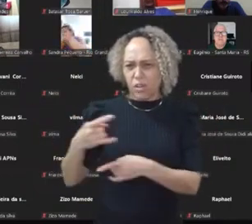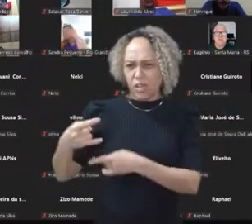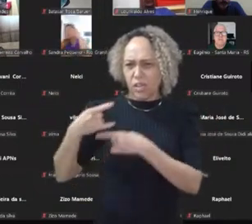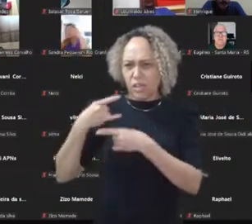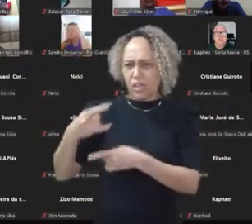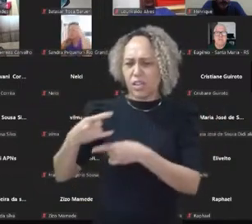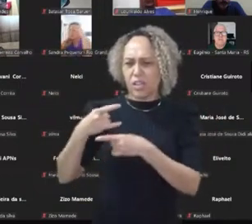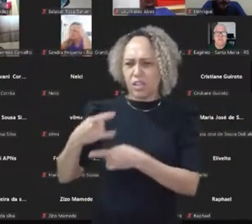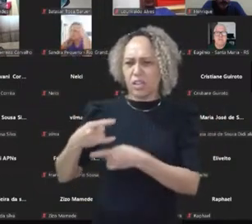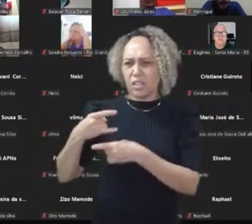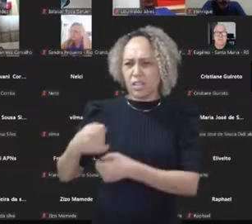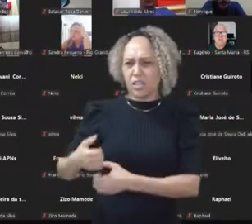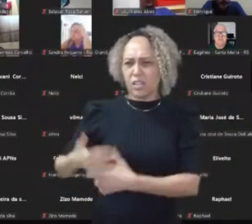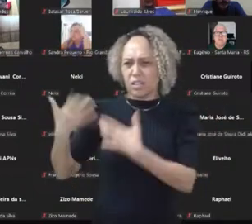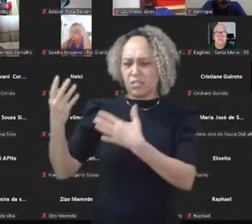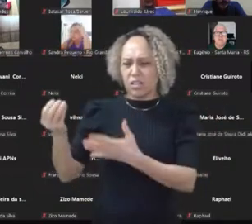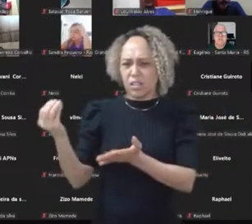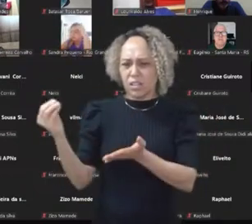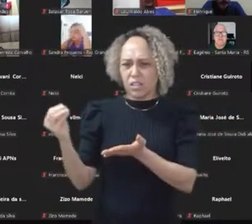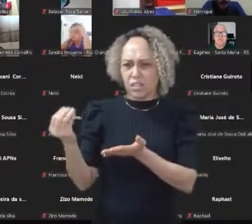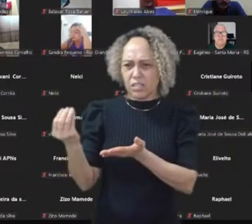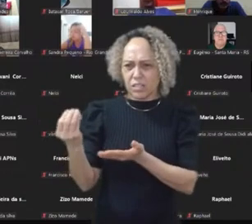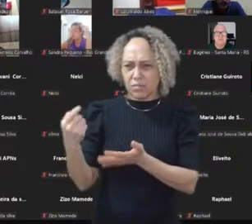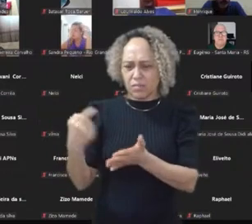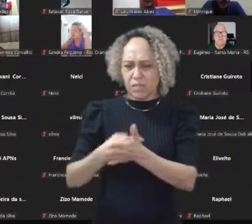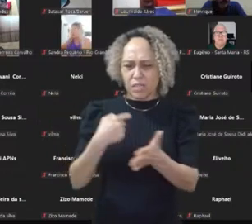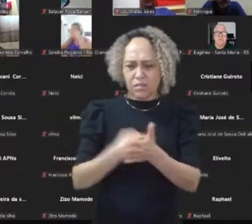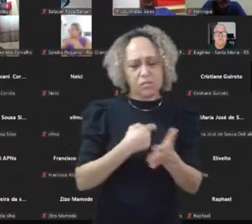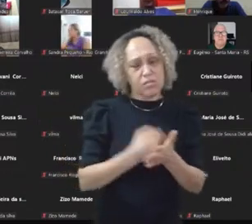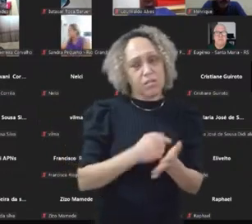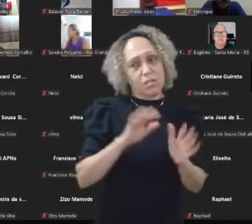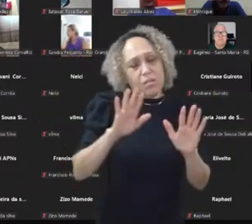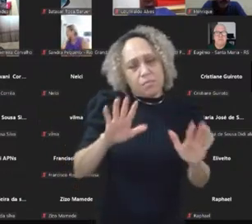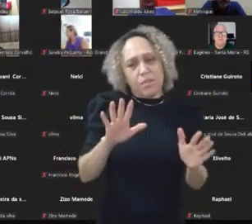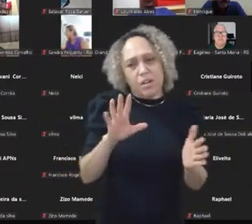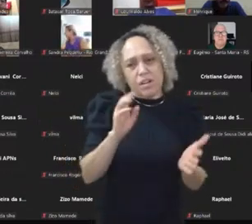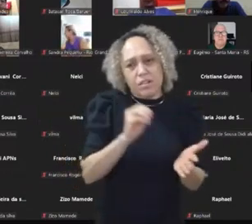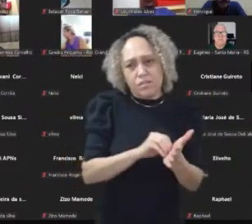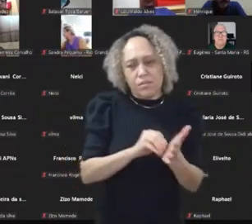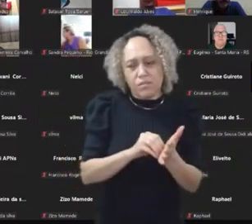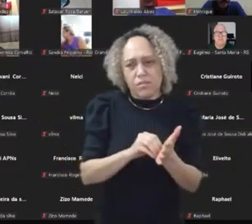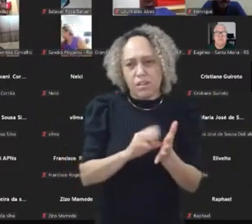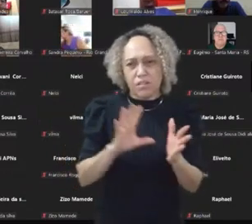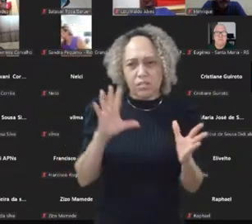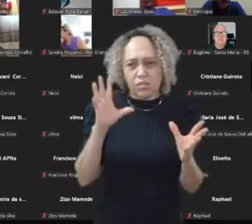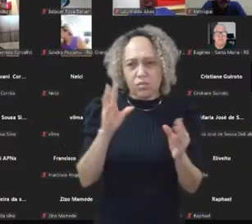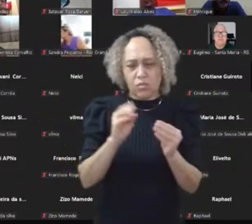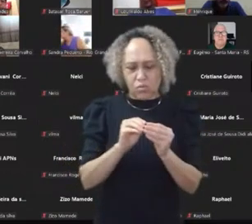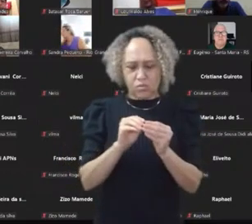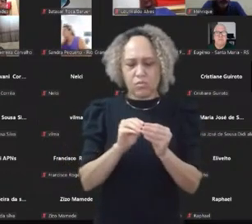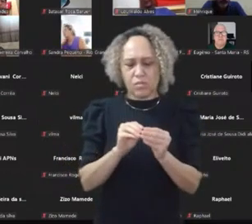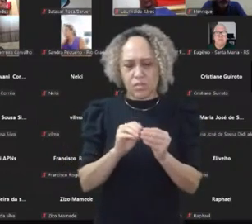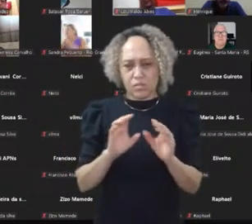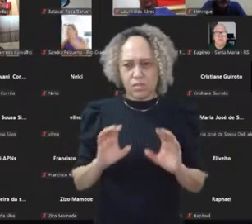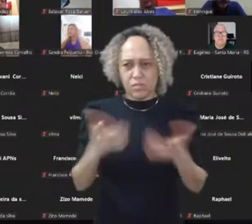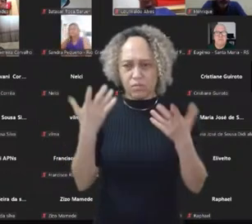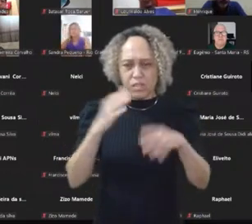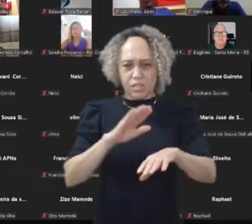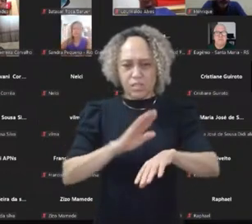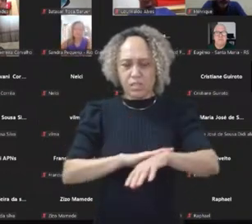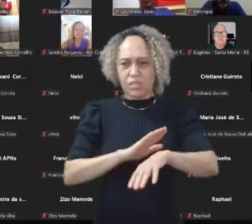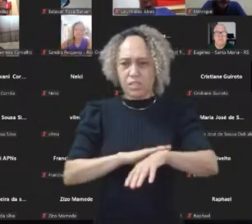para fazer pergunta aqui só que enfim a gente ainda tem que concluir o evento com as considerações finais e a hora já está